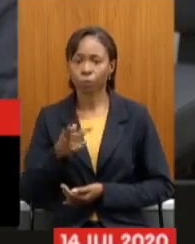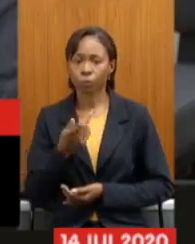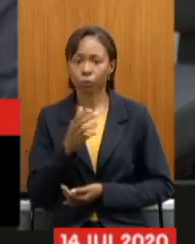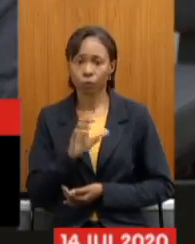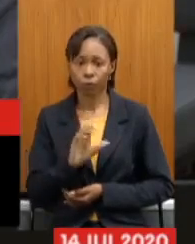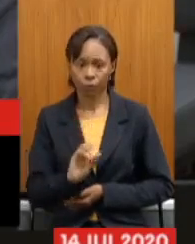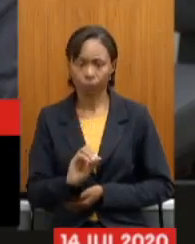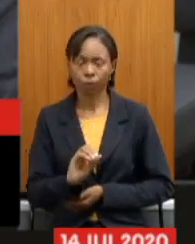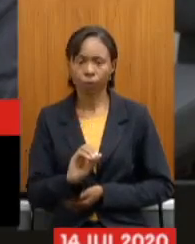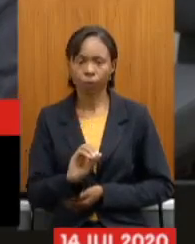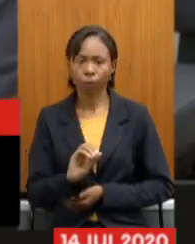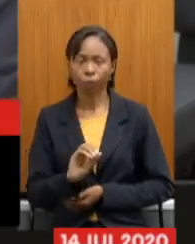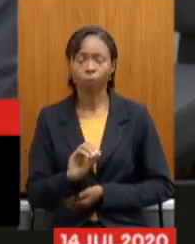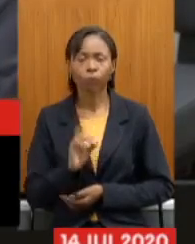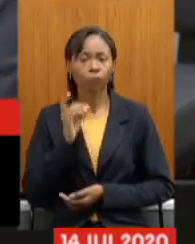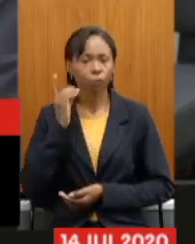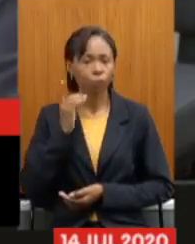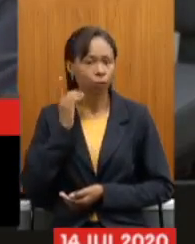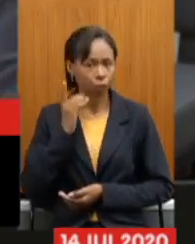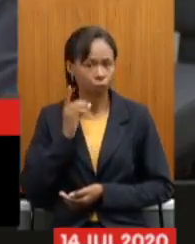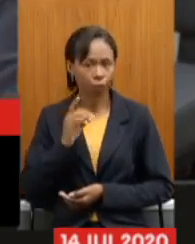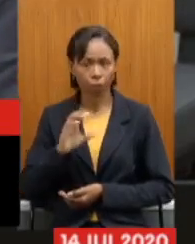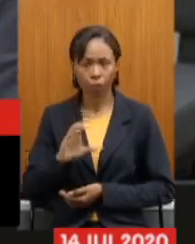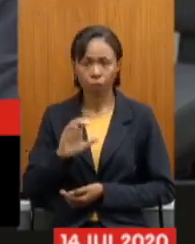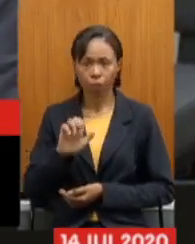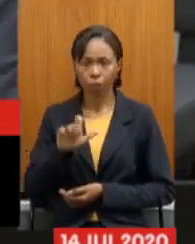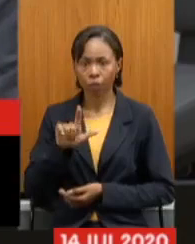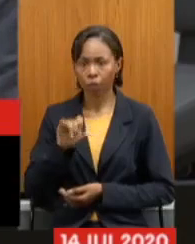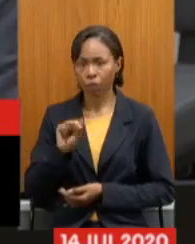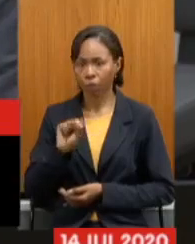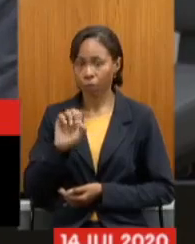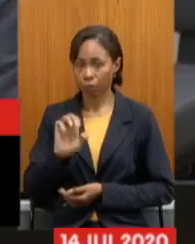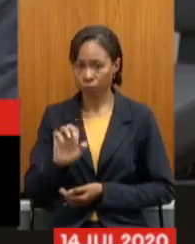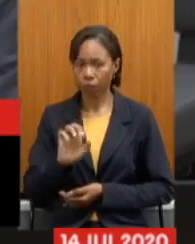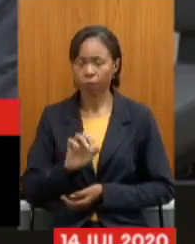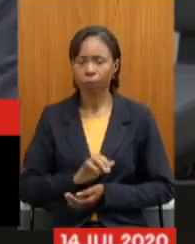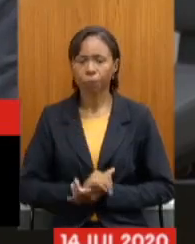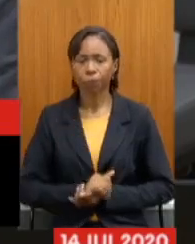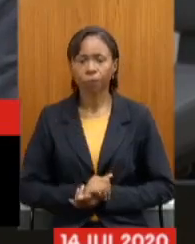Sintrocel, deputada Celise Laviola,